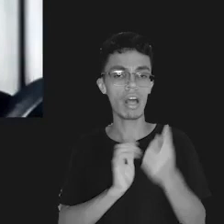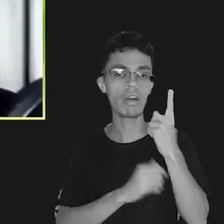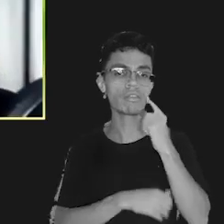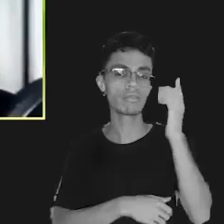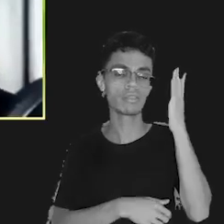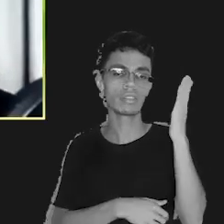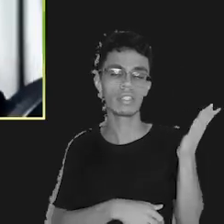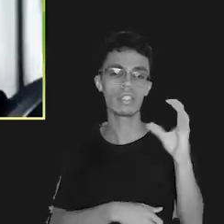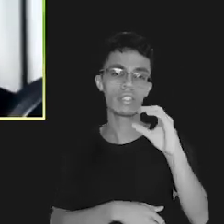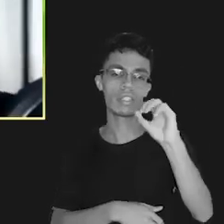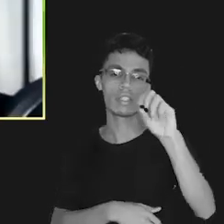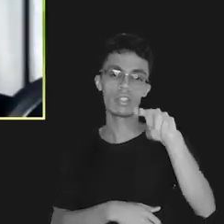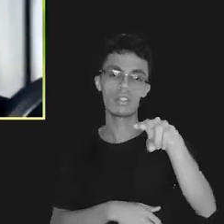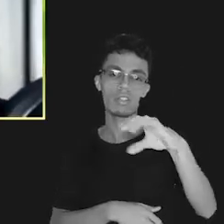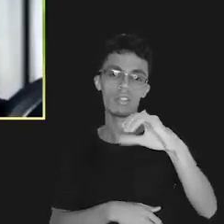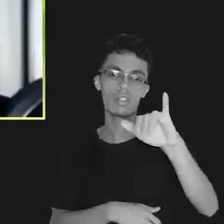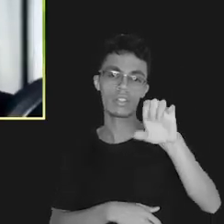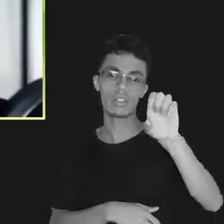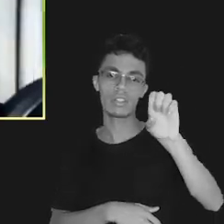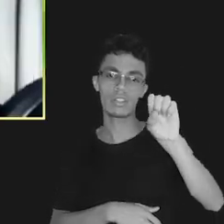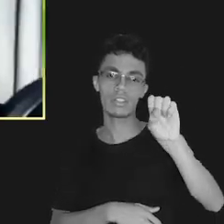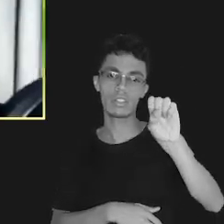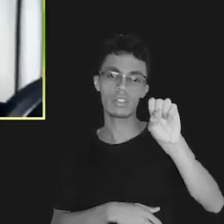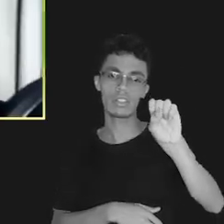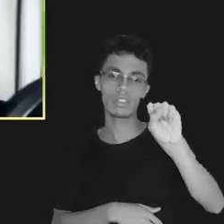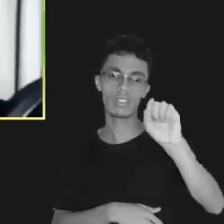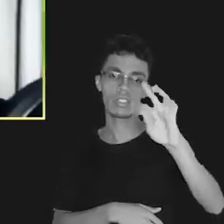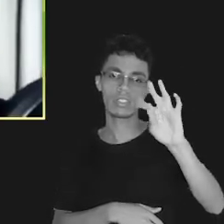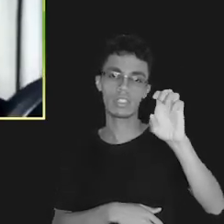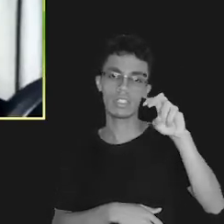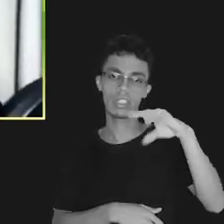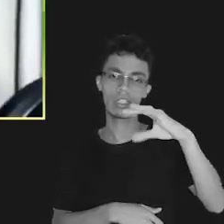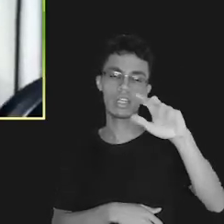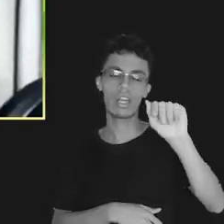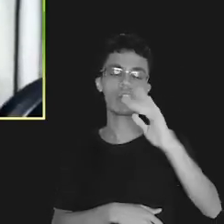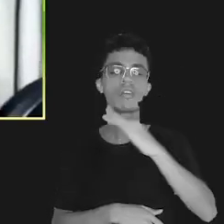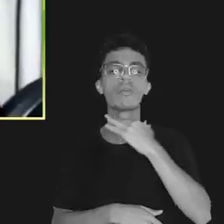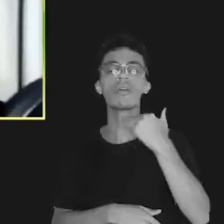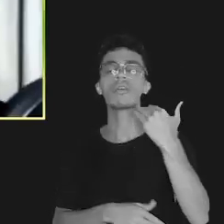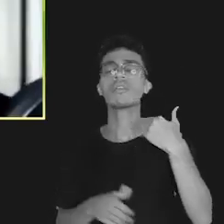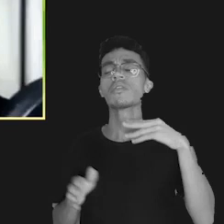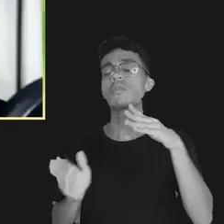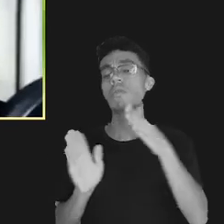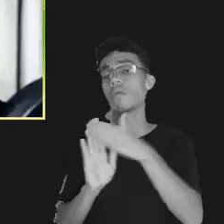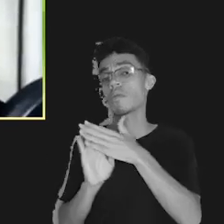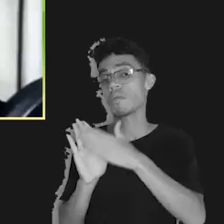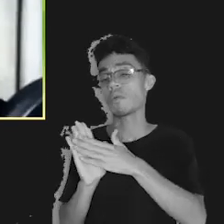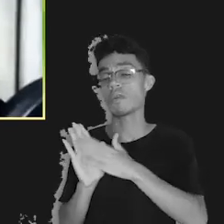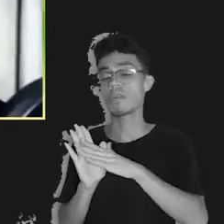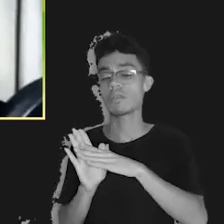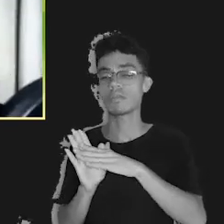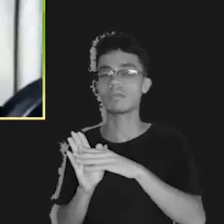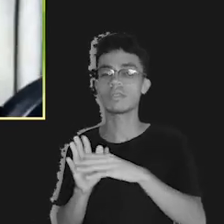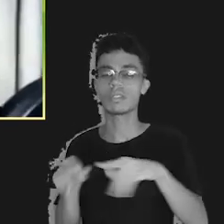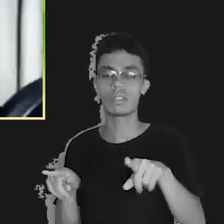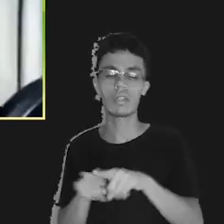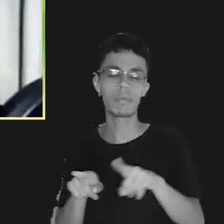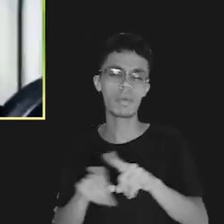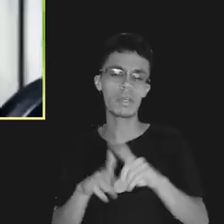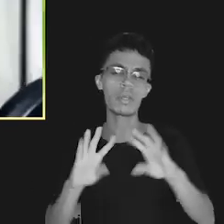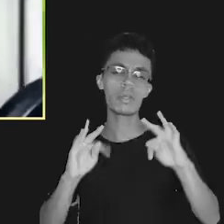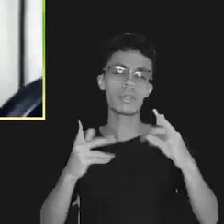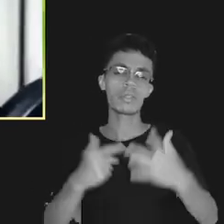A consistência dos mortos, eu exijo. E outra coisa eu proponho, e me permito. Todo aquele que